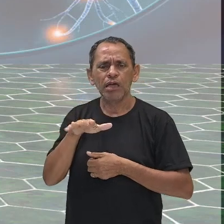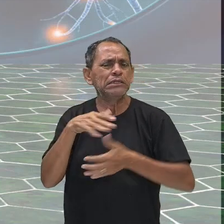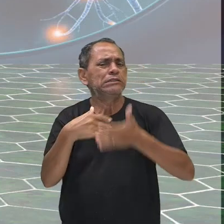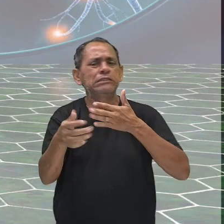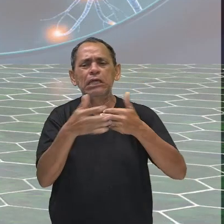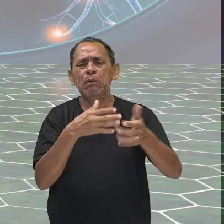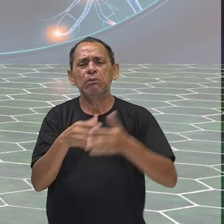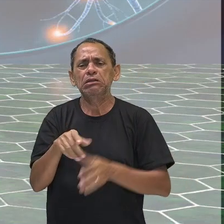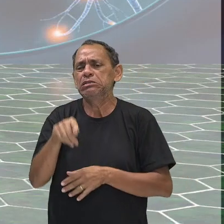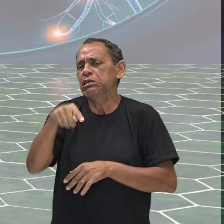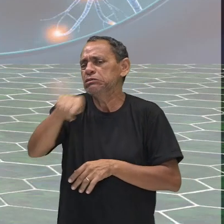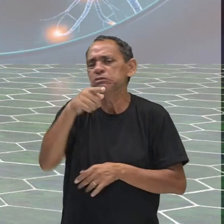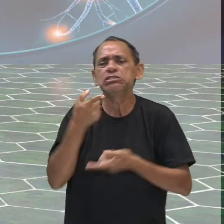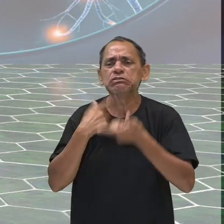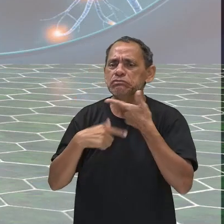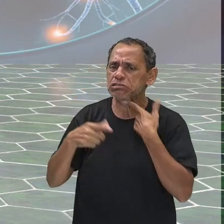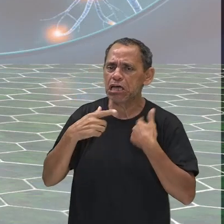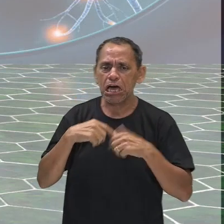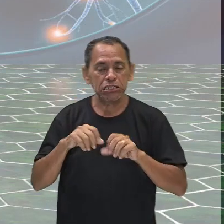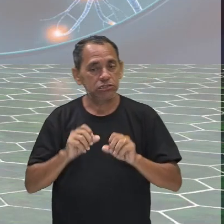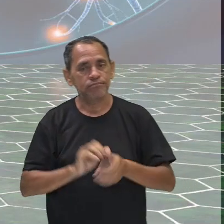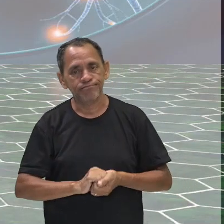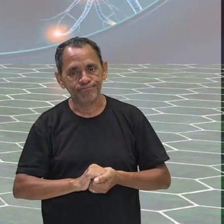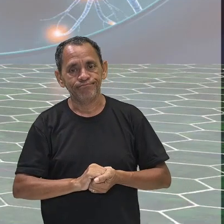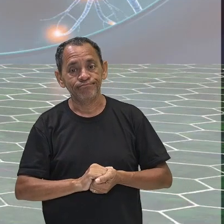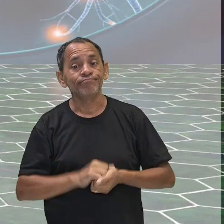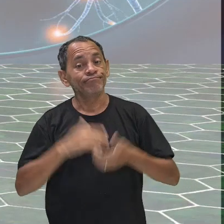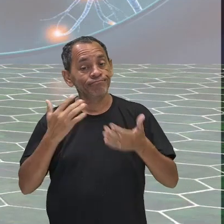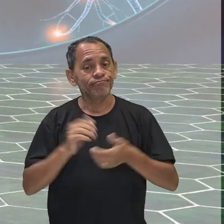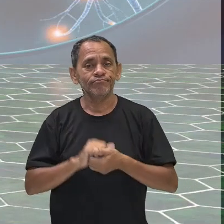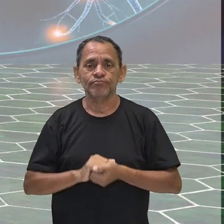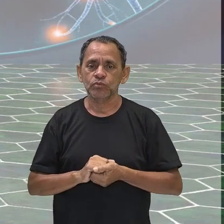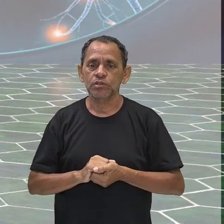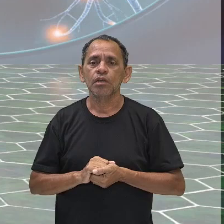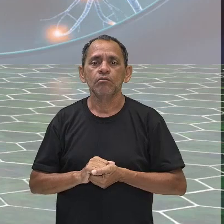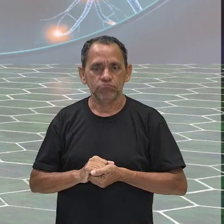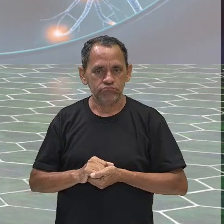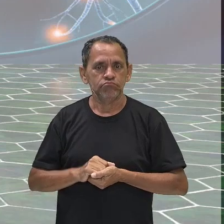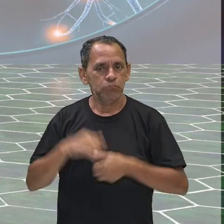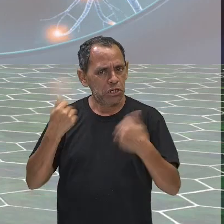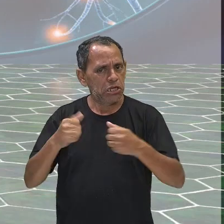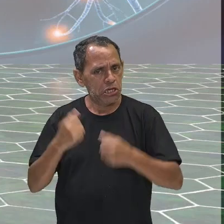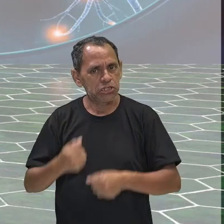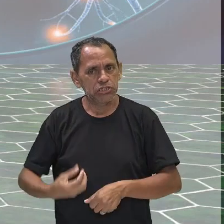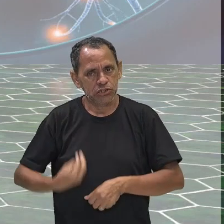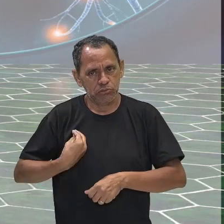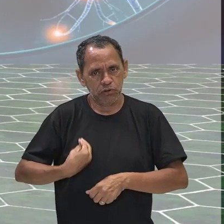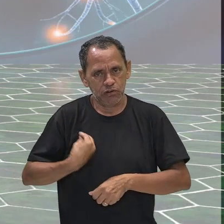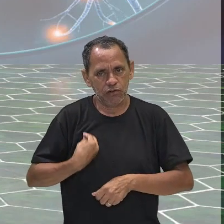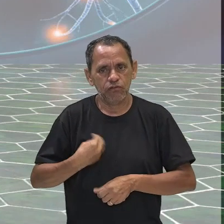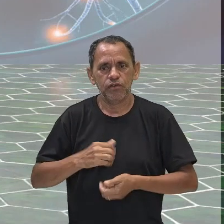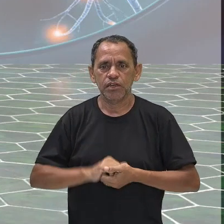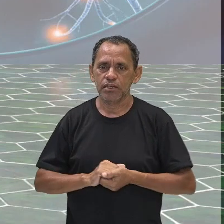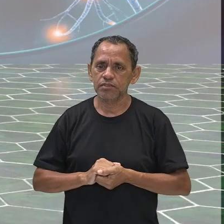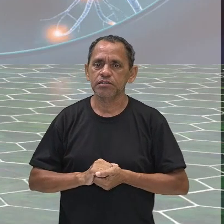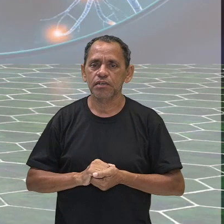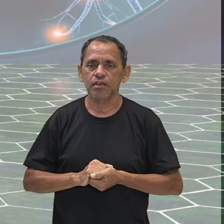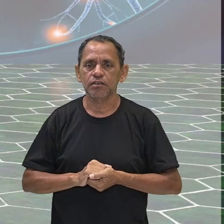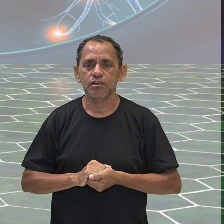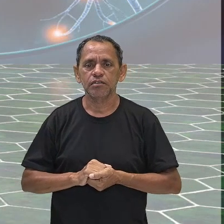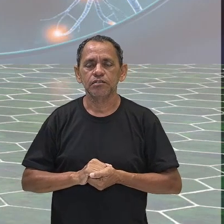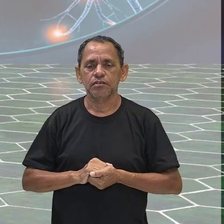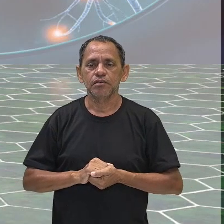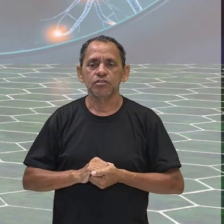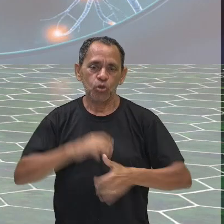nossa vontade. Isso até se deve à nossa sobrevivência. Então, são movimentos